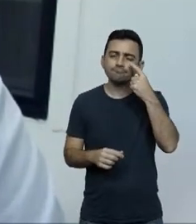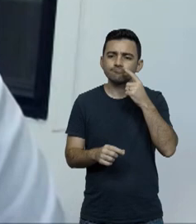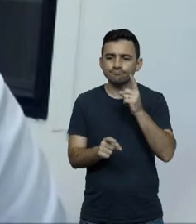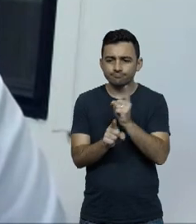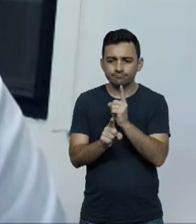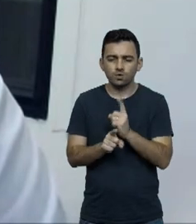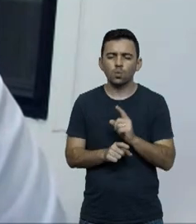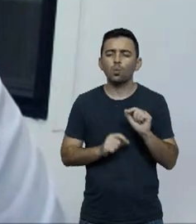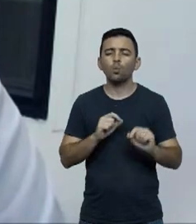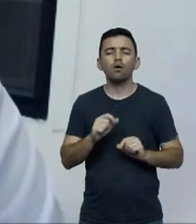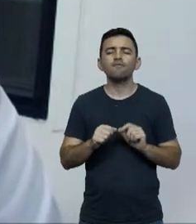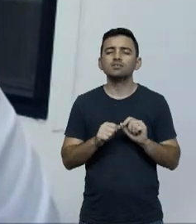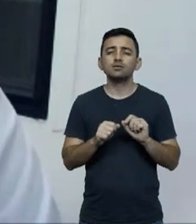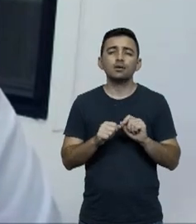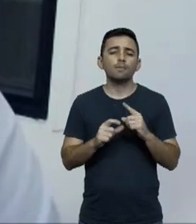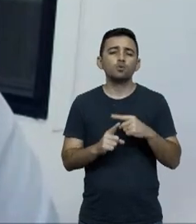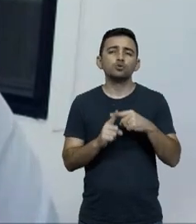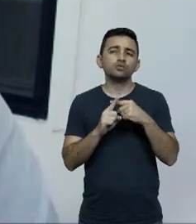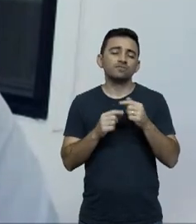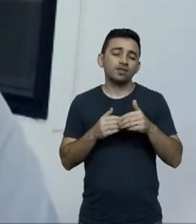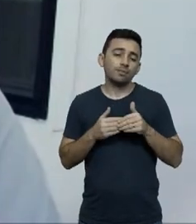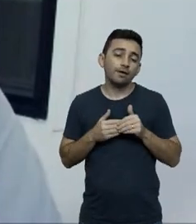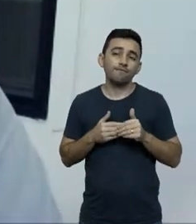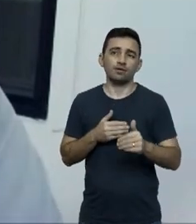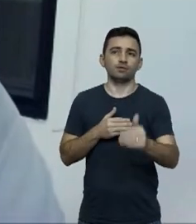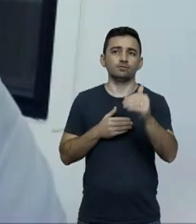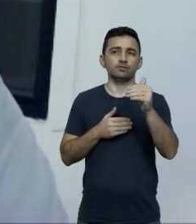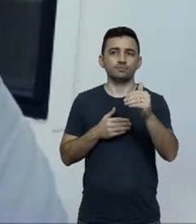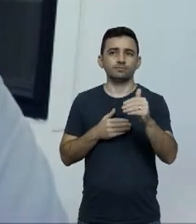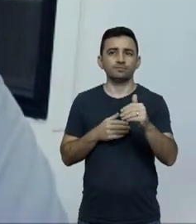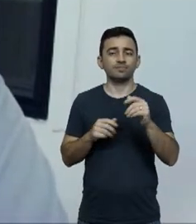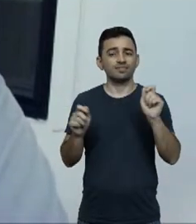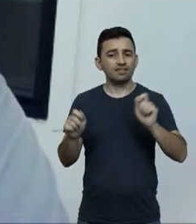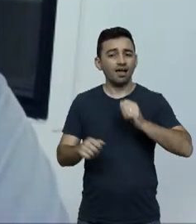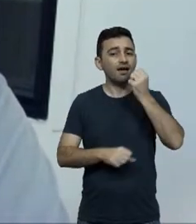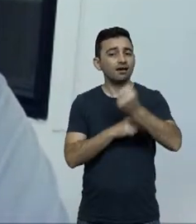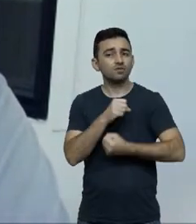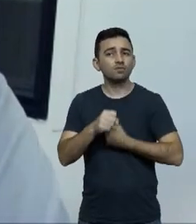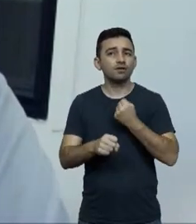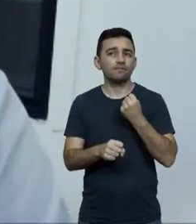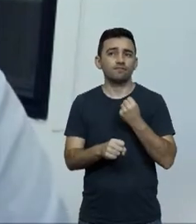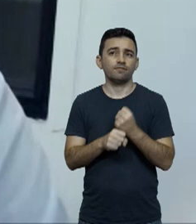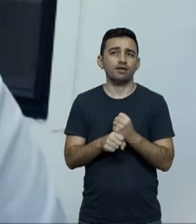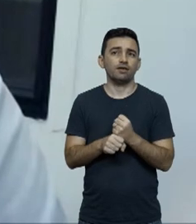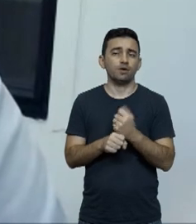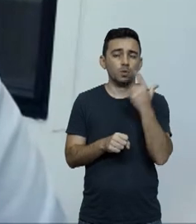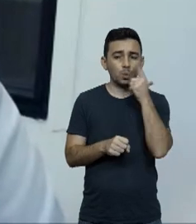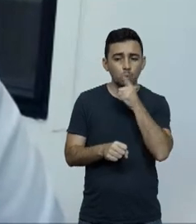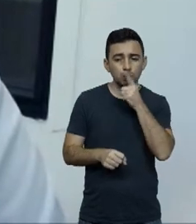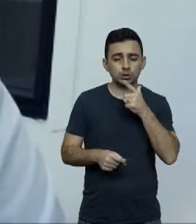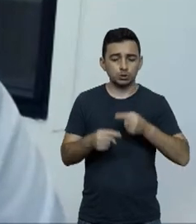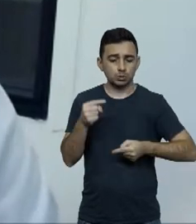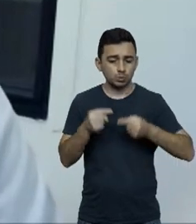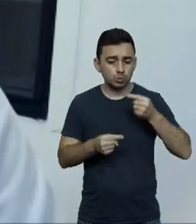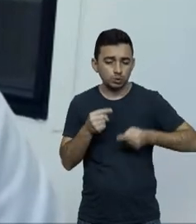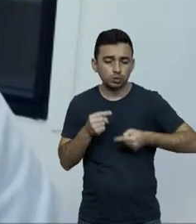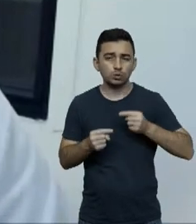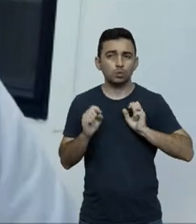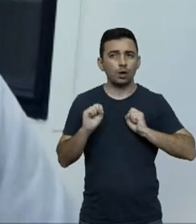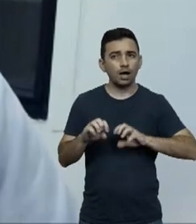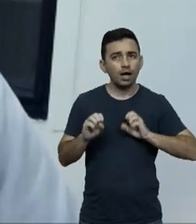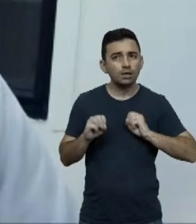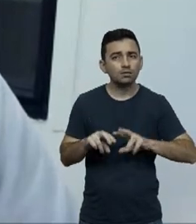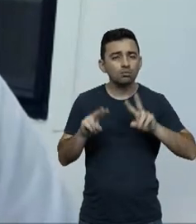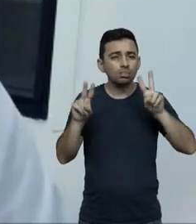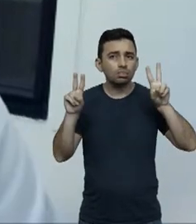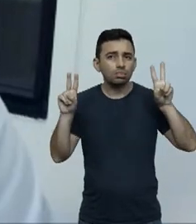a gente pode fazer de positivo daqui para frente para que no próximo ano a gente tem venha discutir a educação mas para